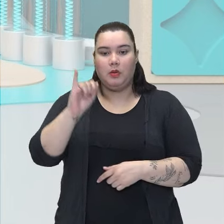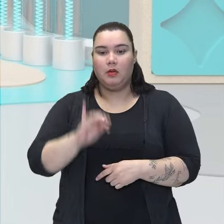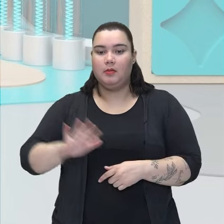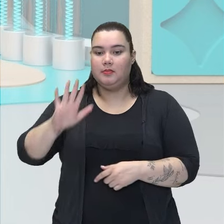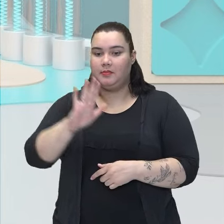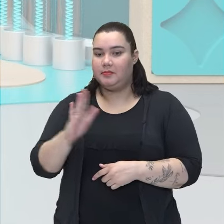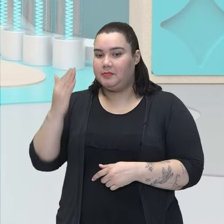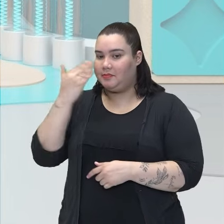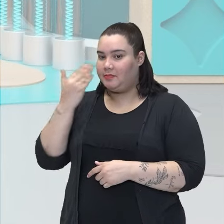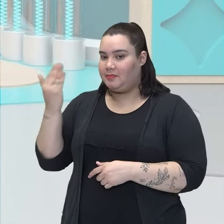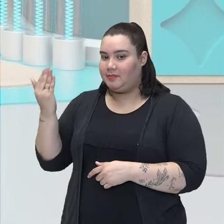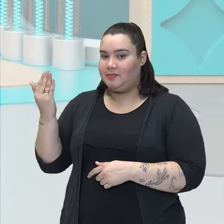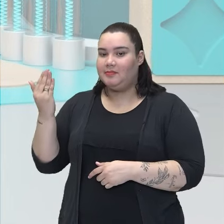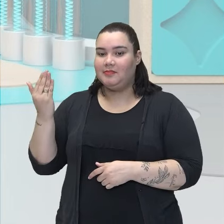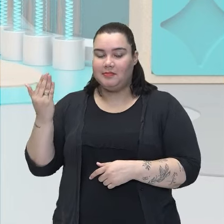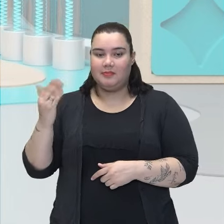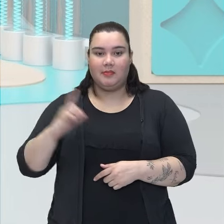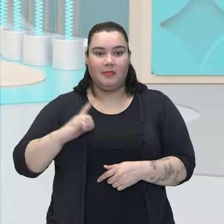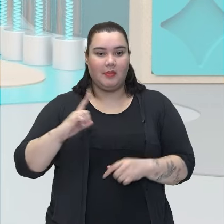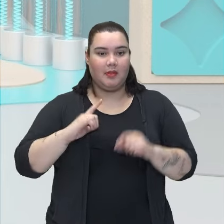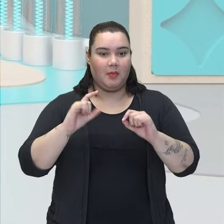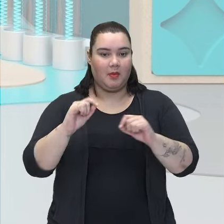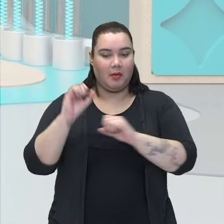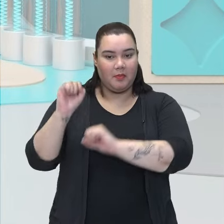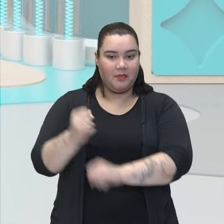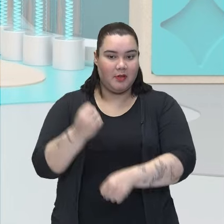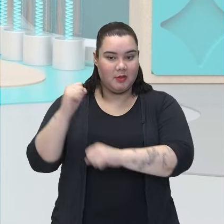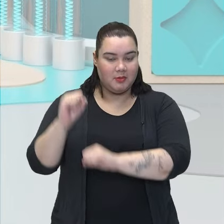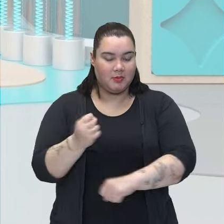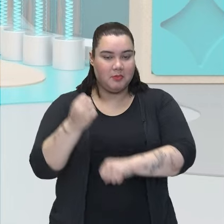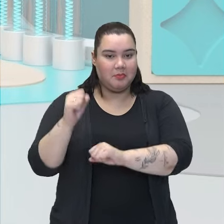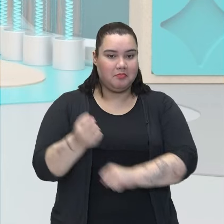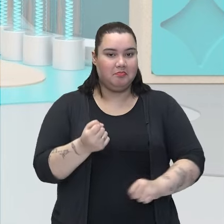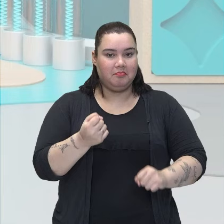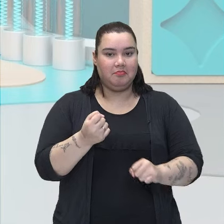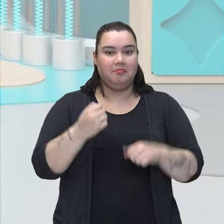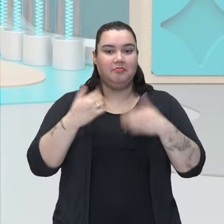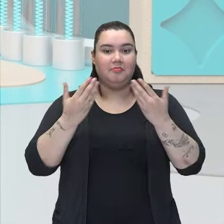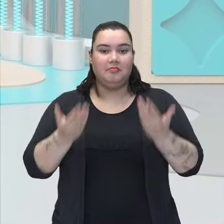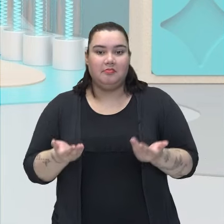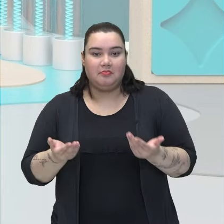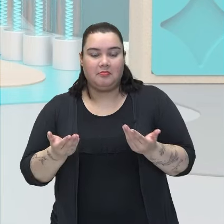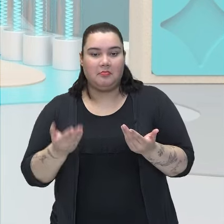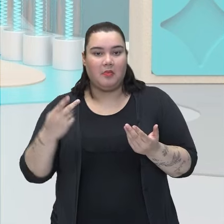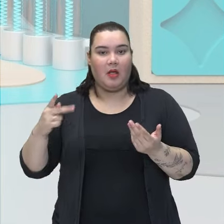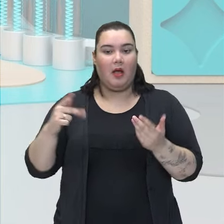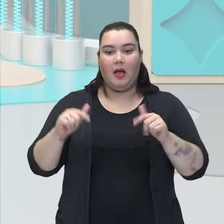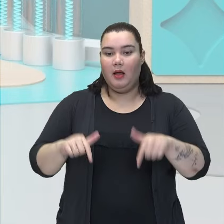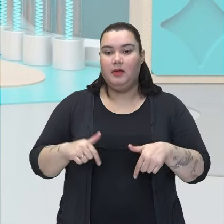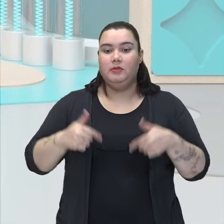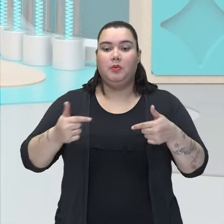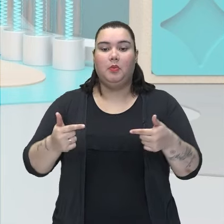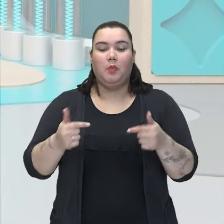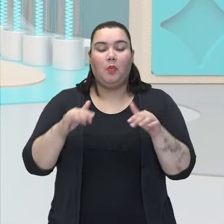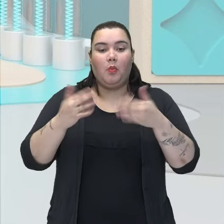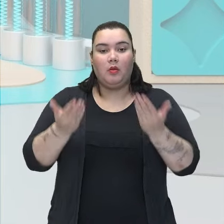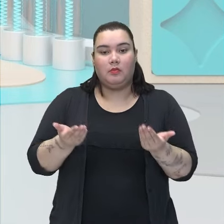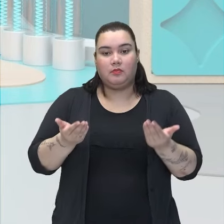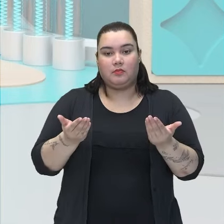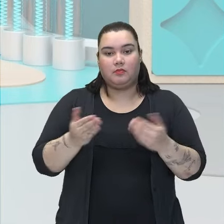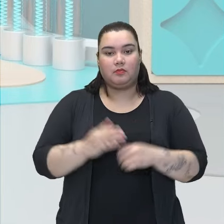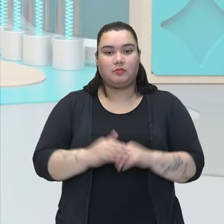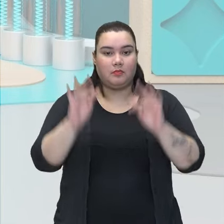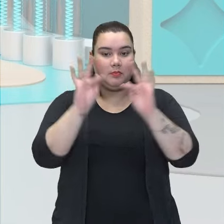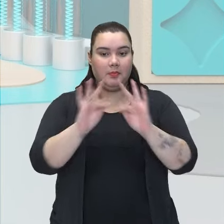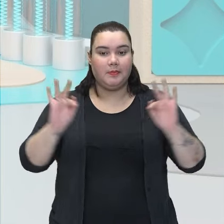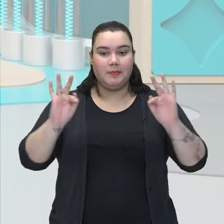meu lado, ela está com uma vassoura na mão, não é? O que será que ela vai fazer, então? Qual é a atividade que ela vai realizar? A frase que ela